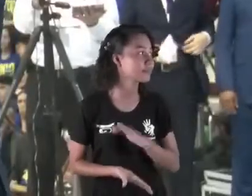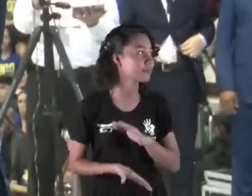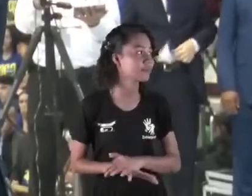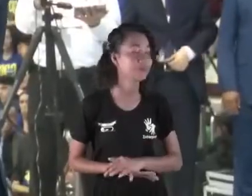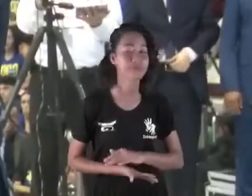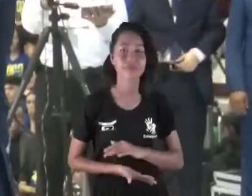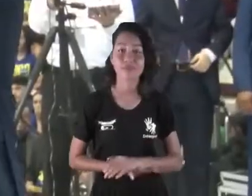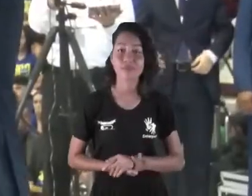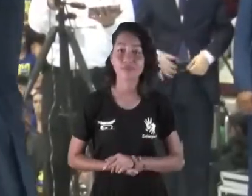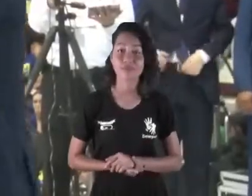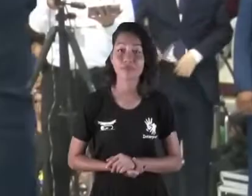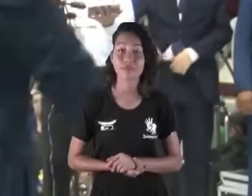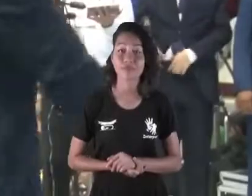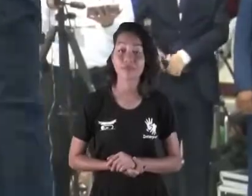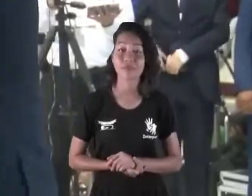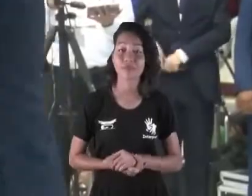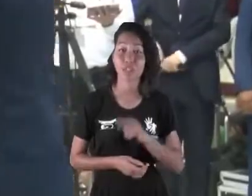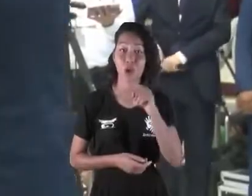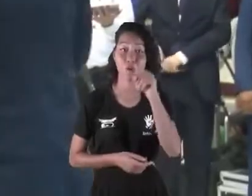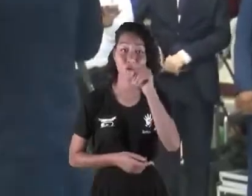Tu tava na droga.